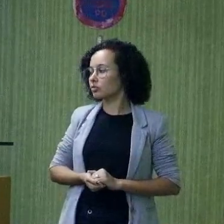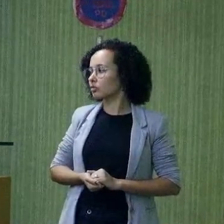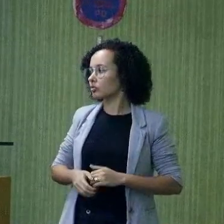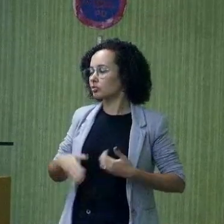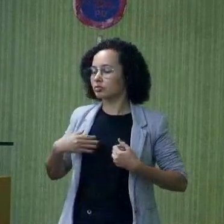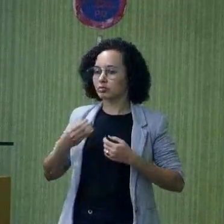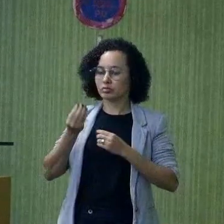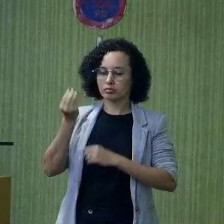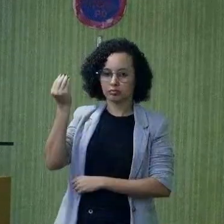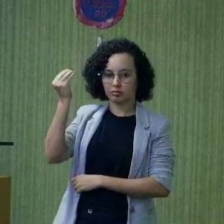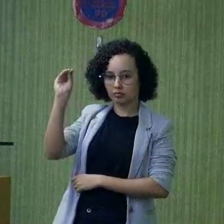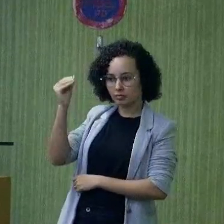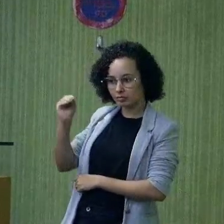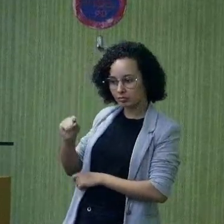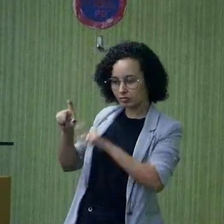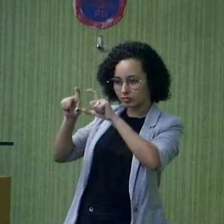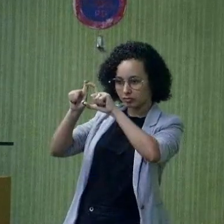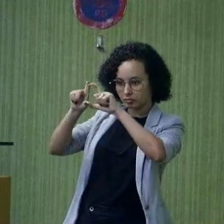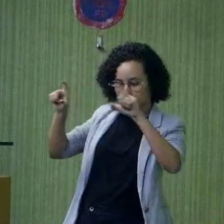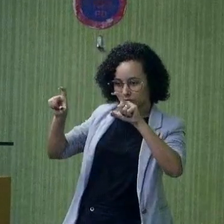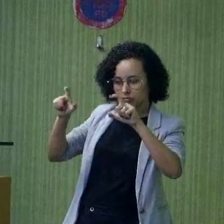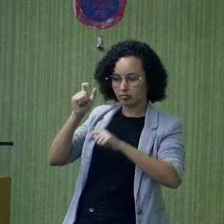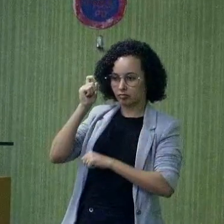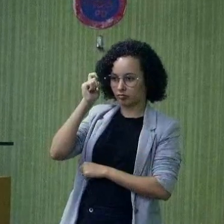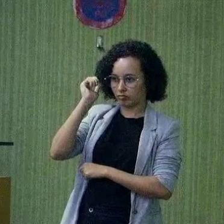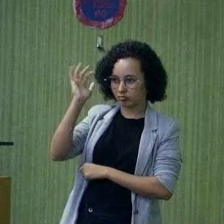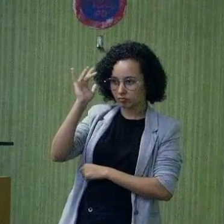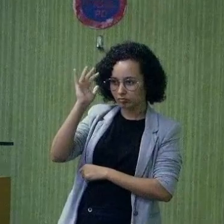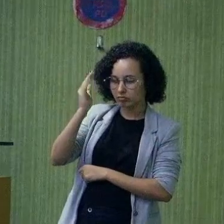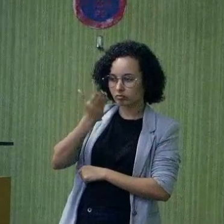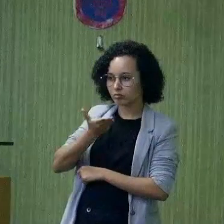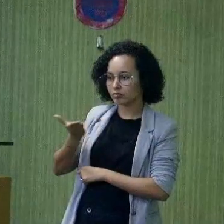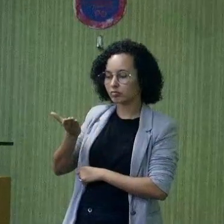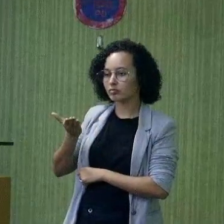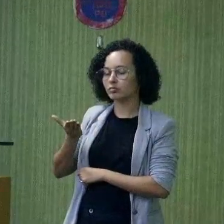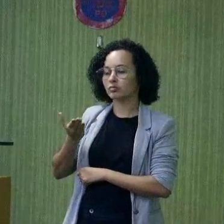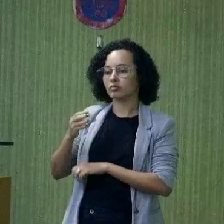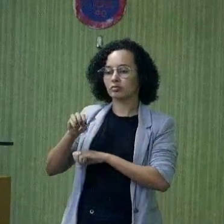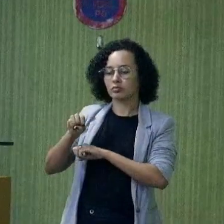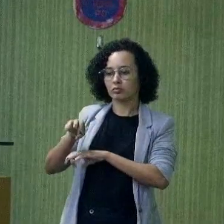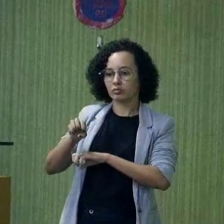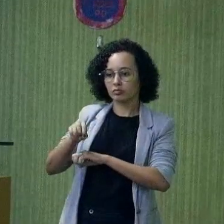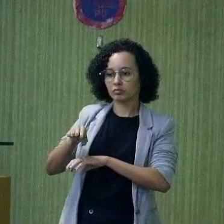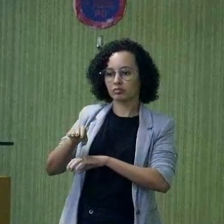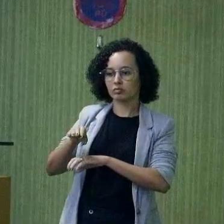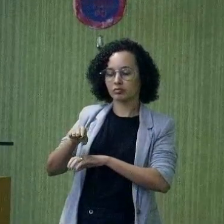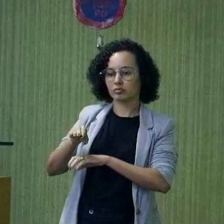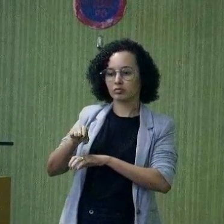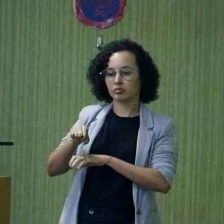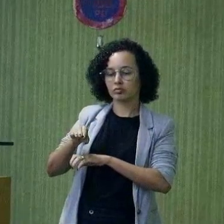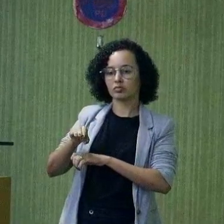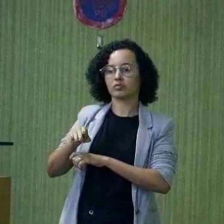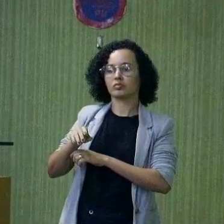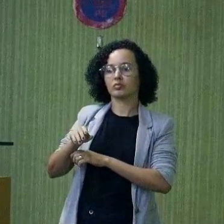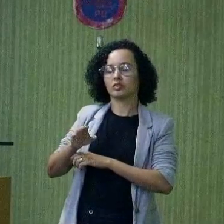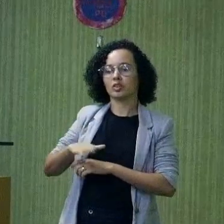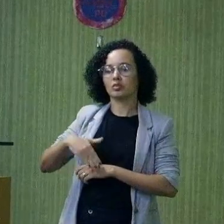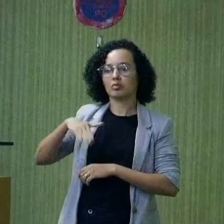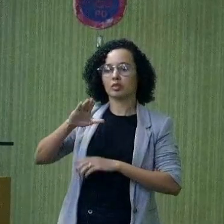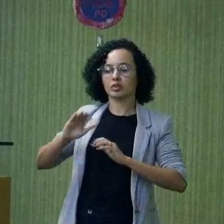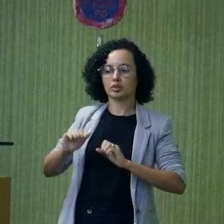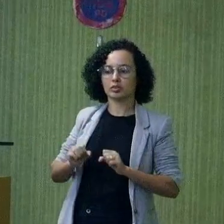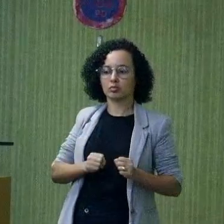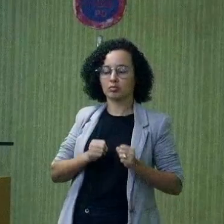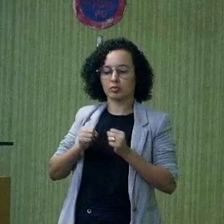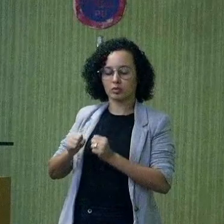frases né para que a gente levasse como reflexão a educação é a arma mais poderosa que você pode usar para mudar o